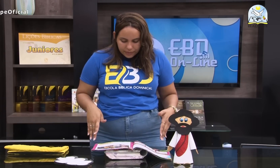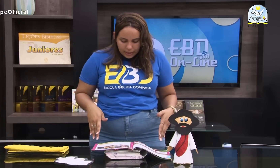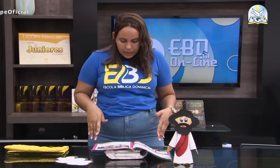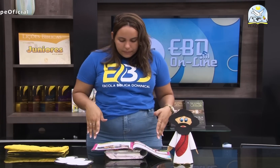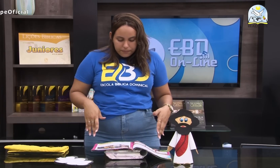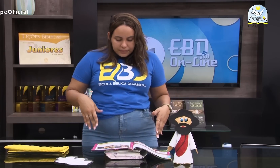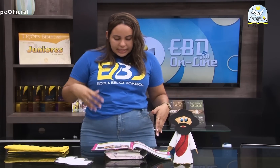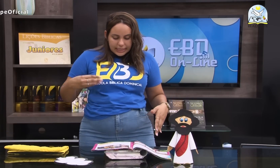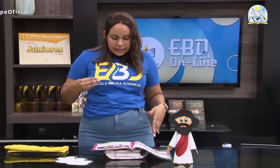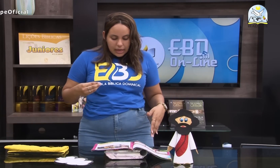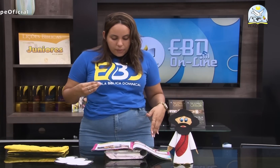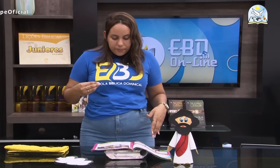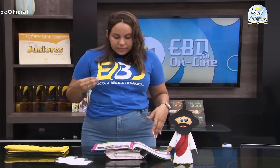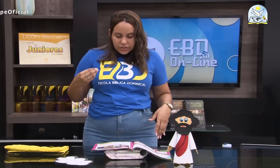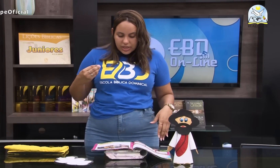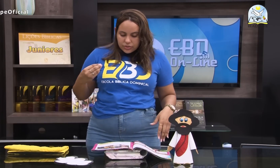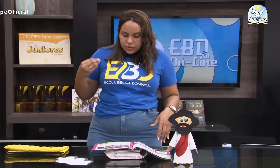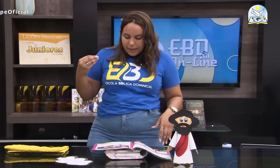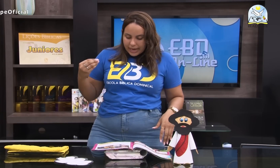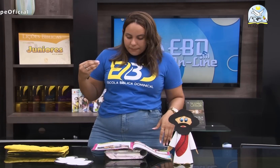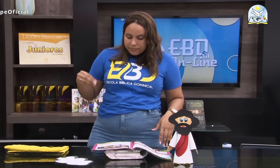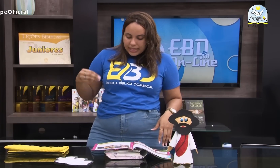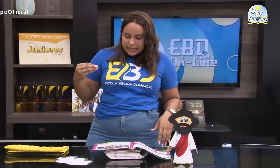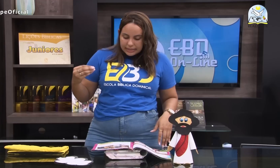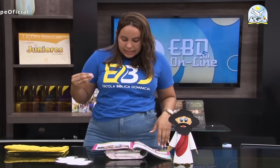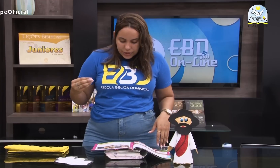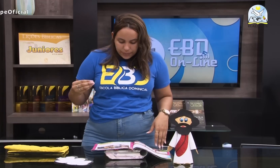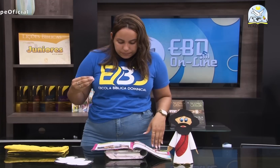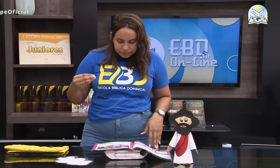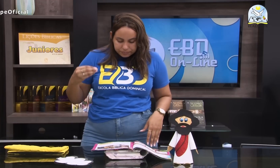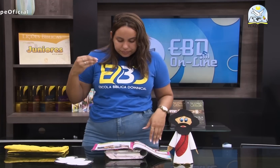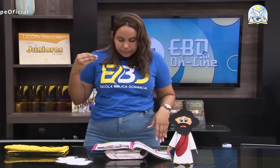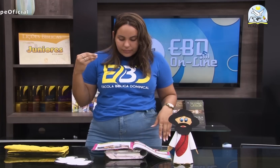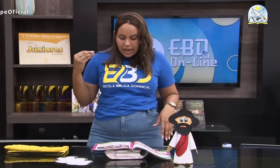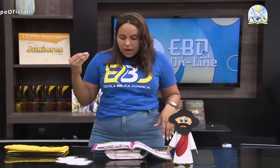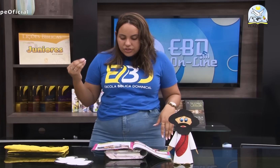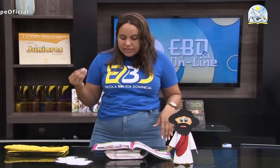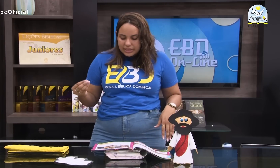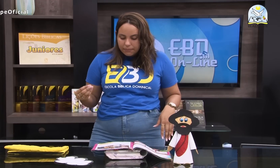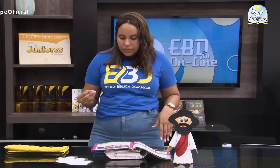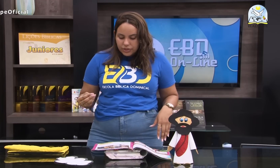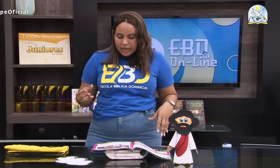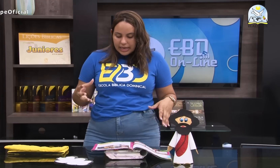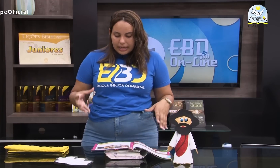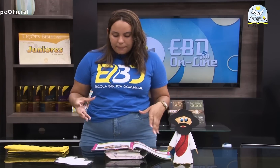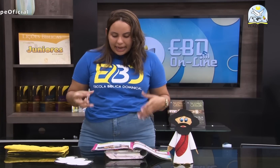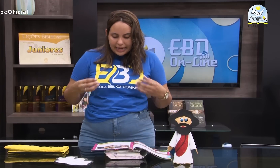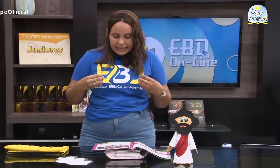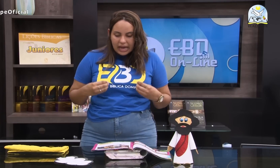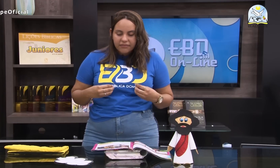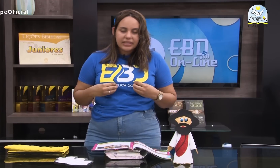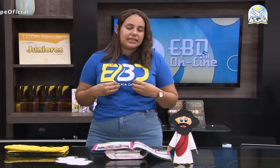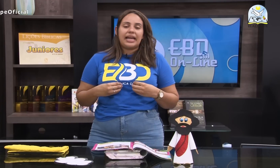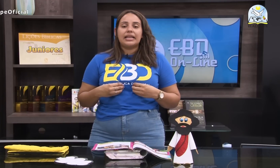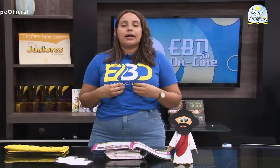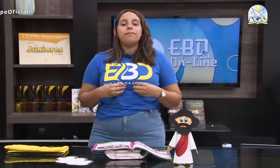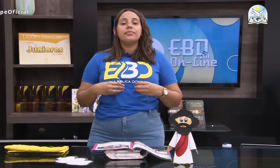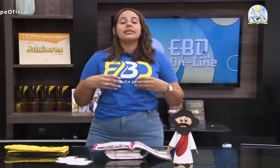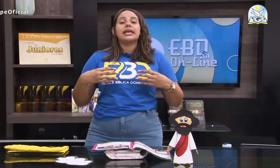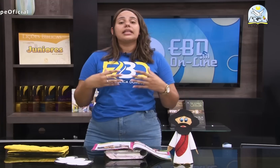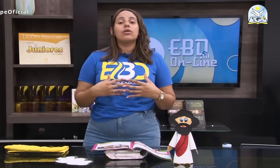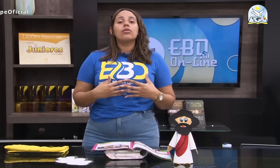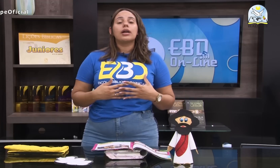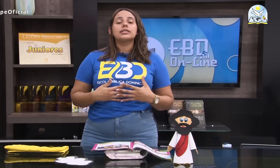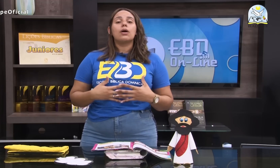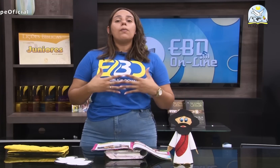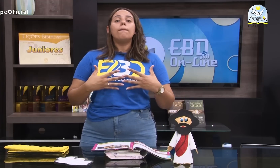embora. Então, Jesus pega e diz aos discípulos que para herdar a vida eterna,